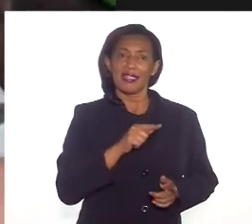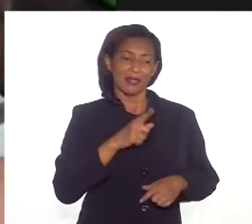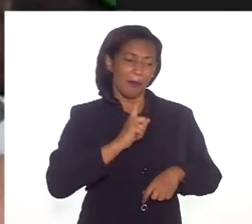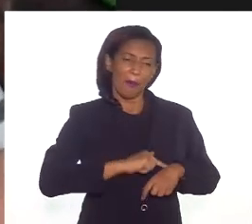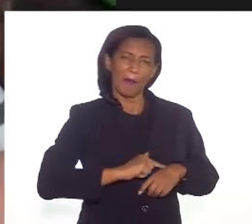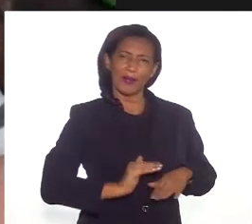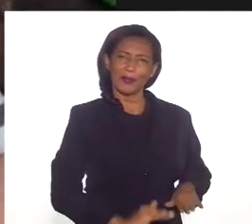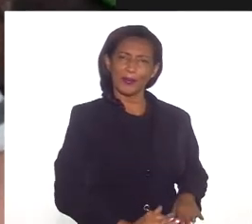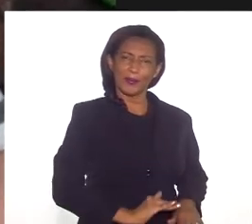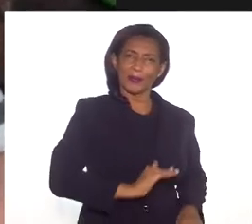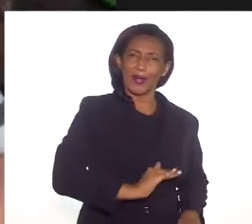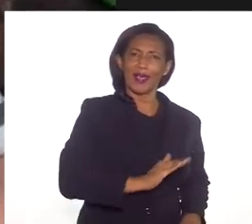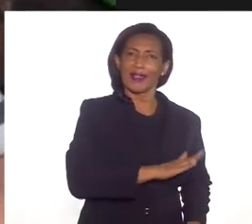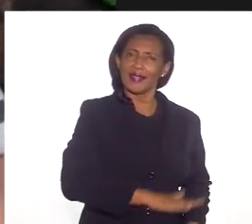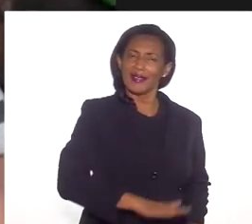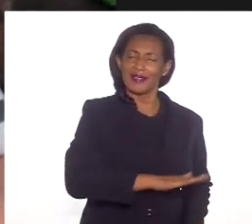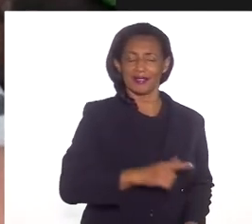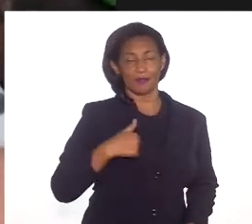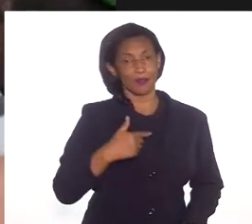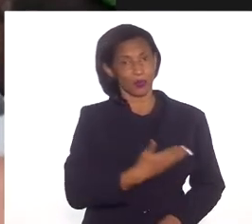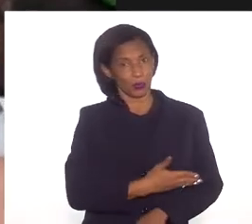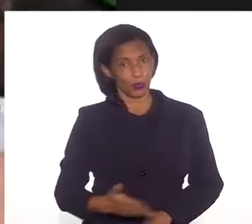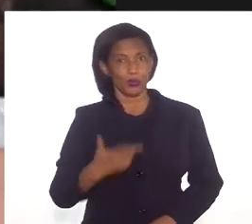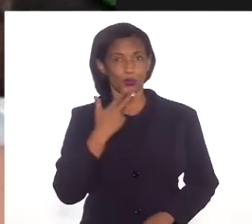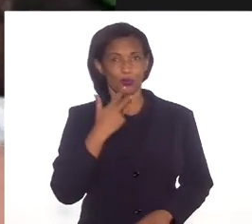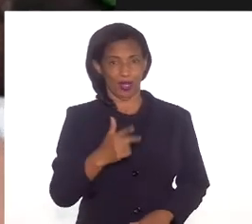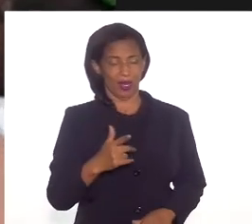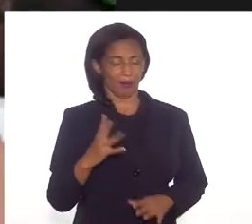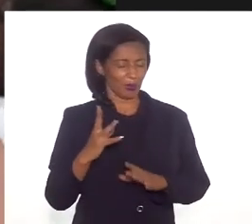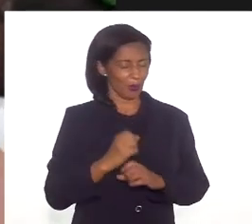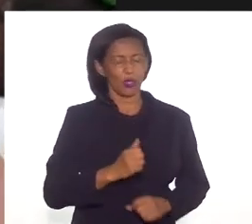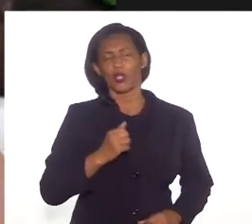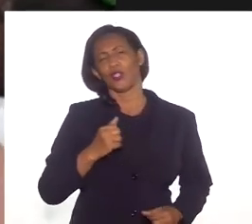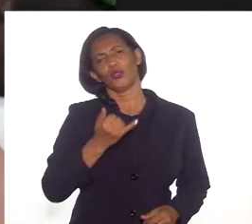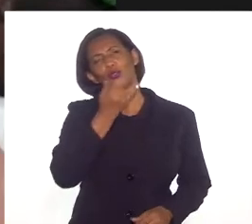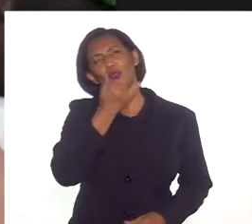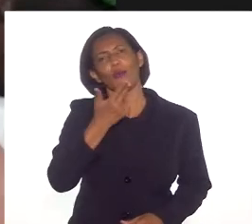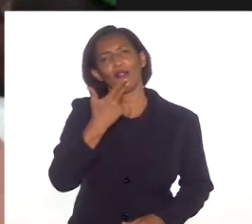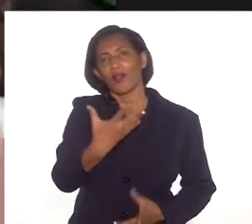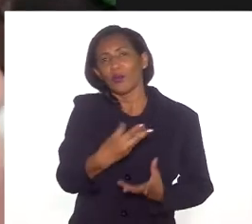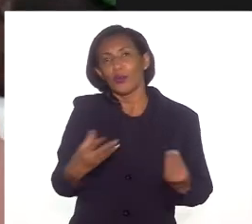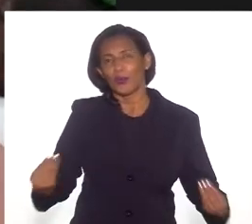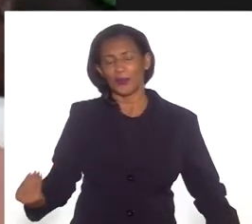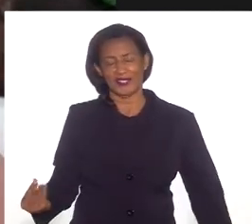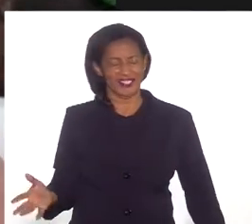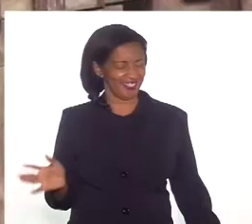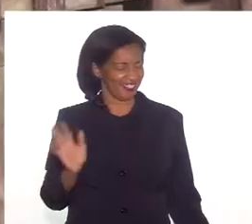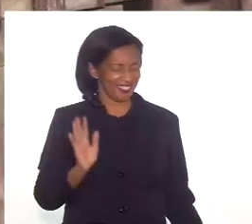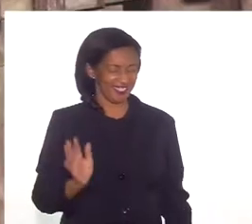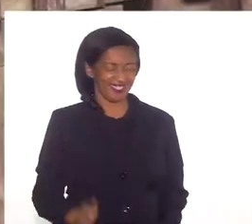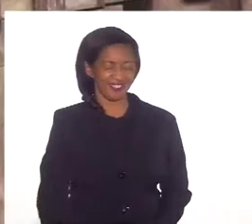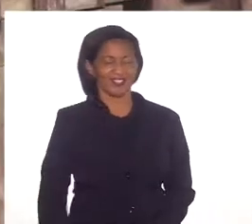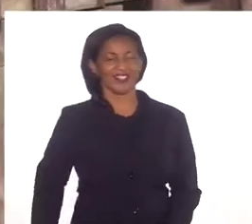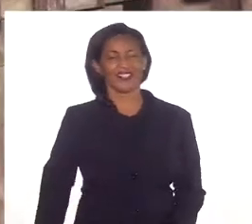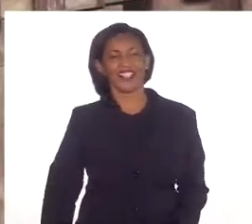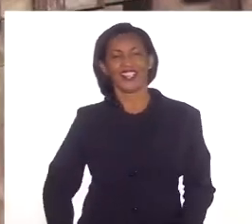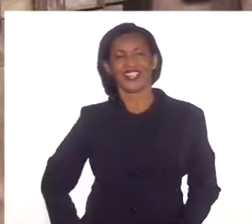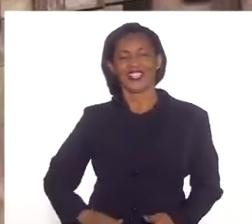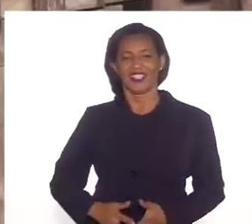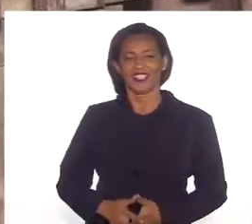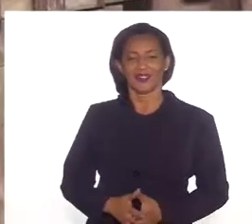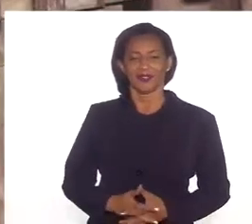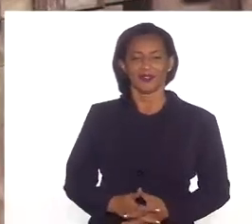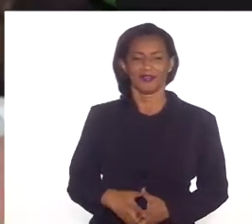É nessa primeira fase, né? Eu costumo dizer, para concluir, desculpe, eu falo muito, mas só Fica à para vontade, fica à esclarecer, né?